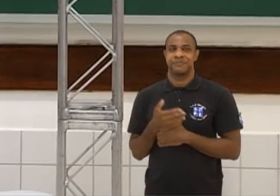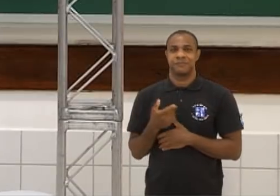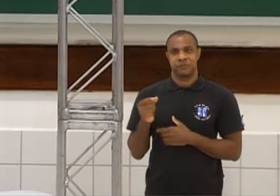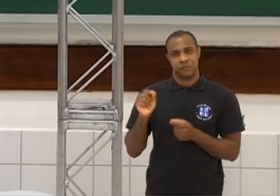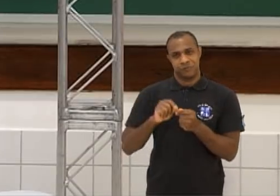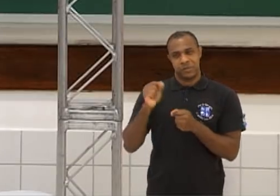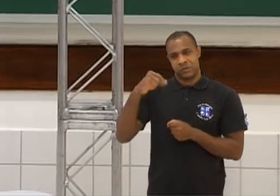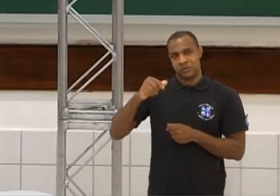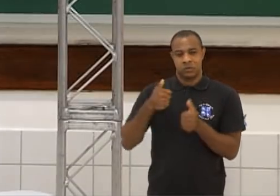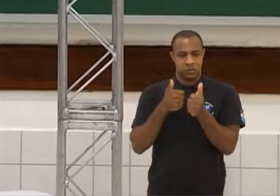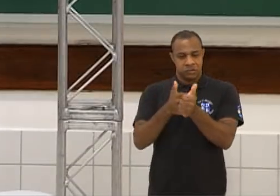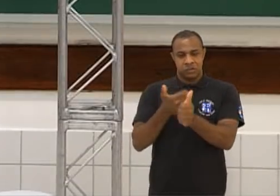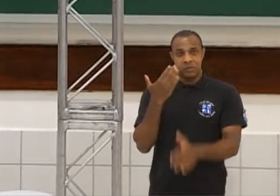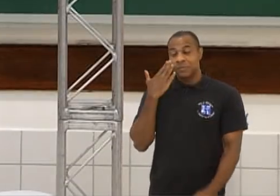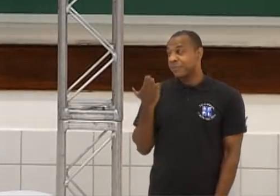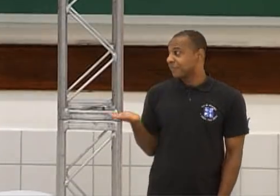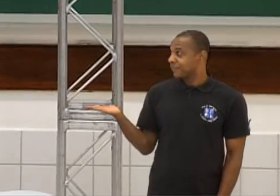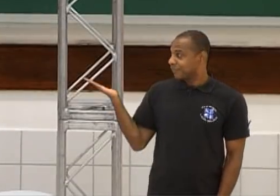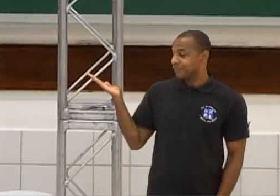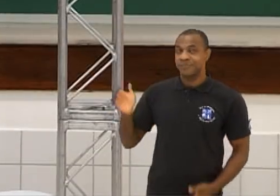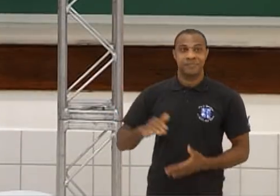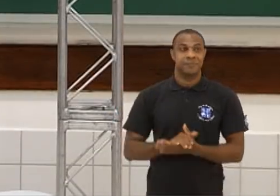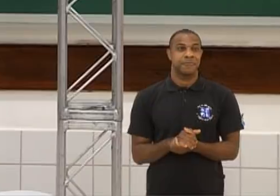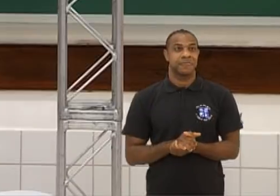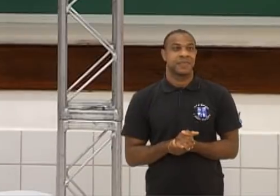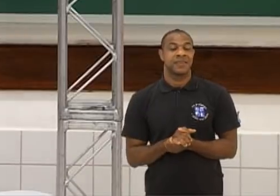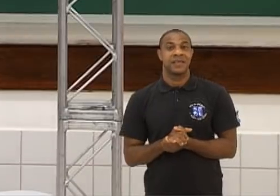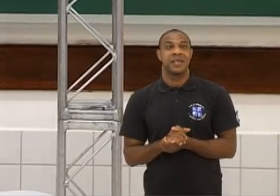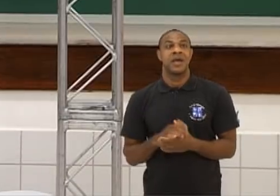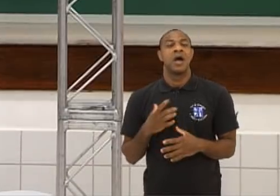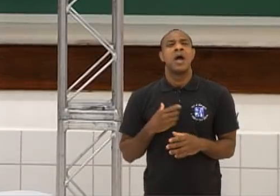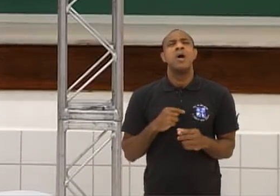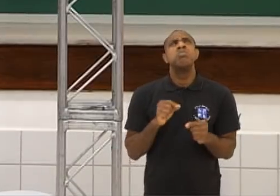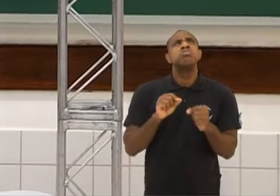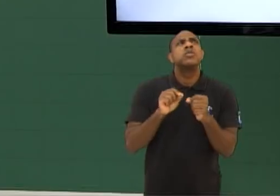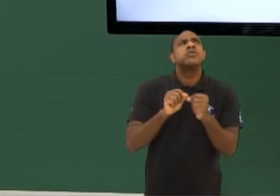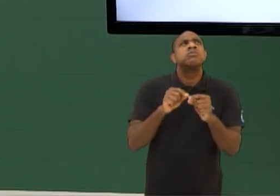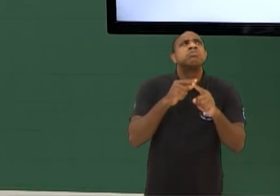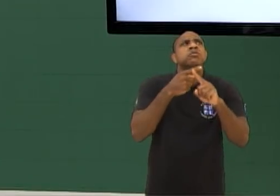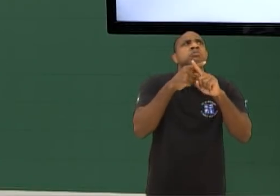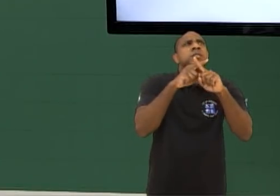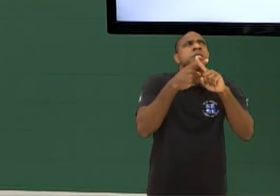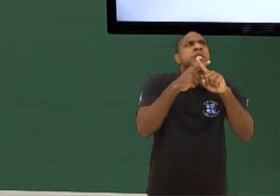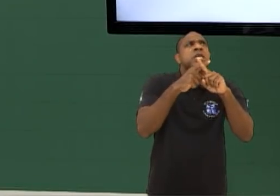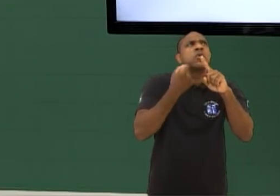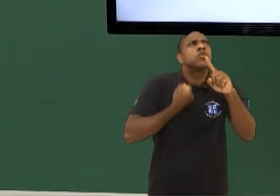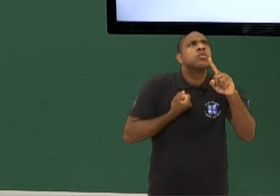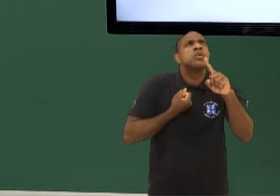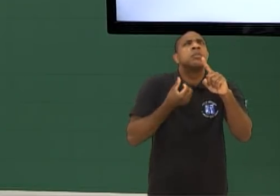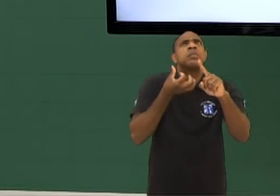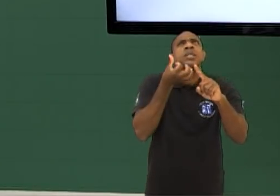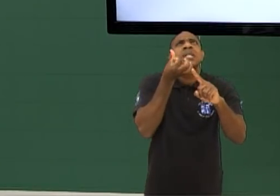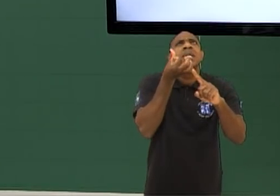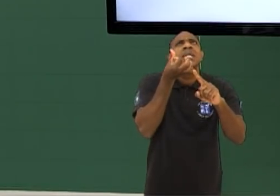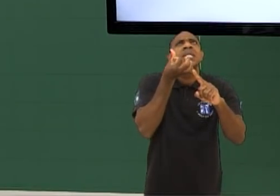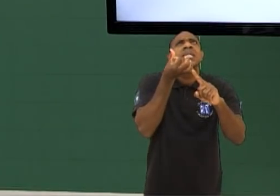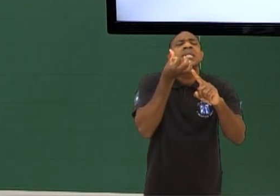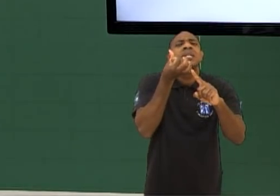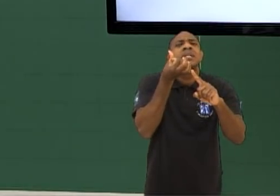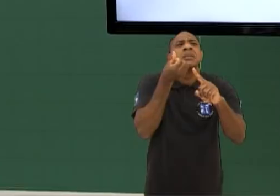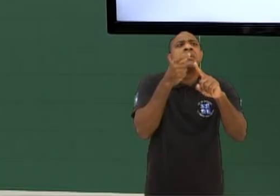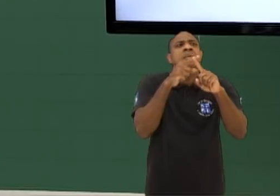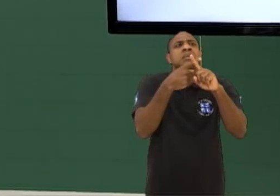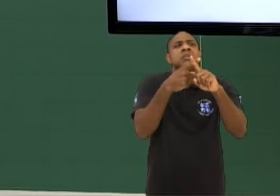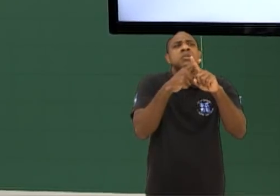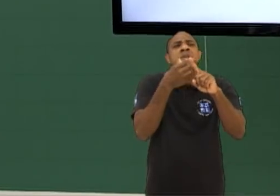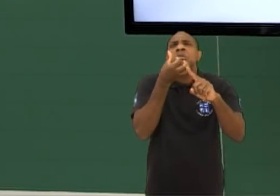aqui no quadro, vamos fazer junto? Então lá, multipliquei um número por 6. O que significa multiplicar um número por 6?